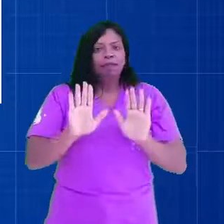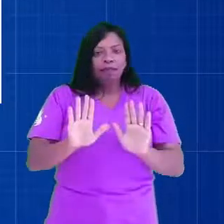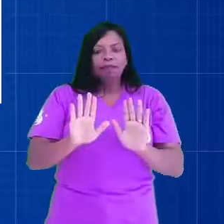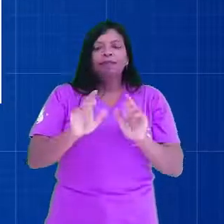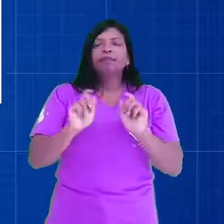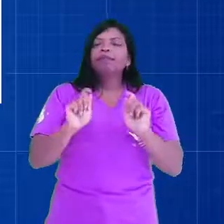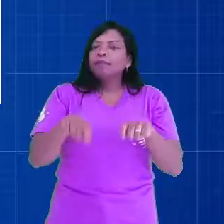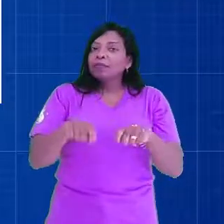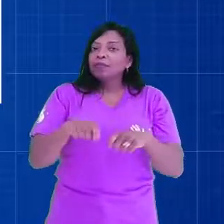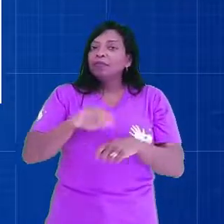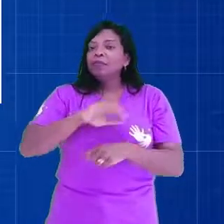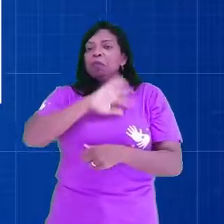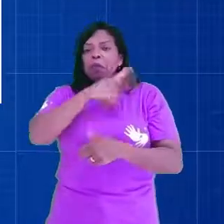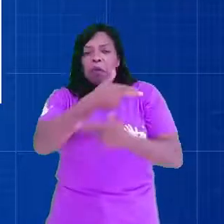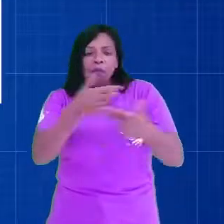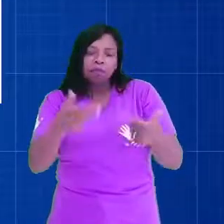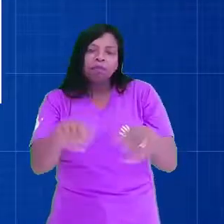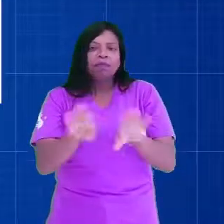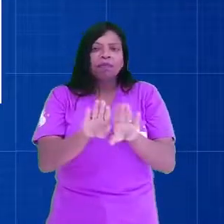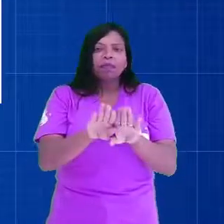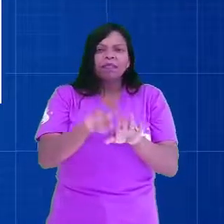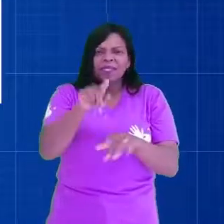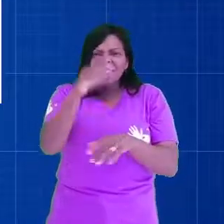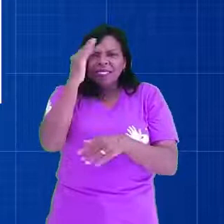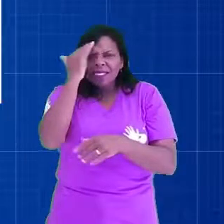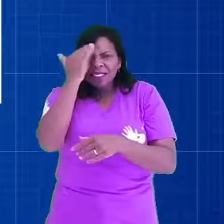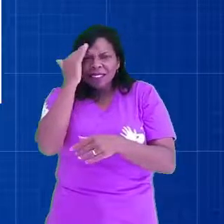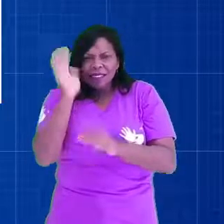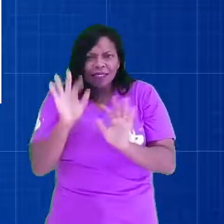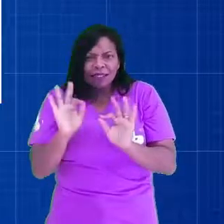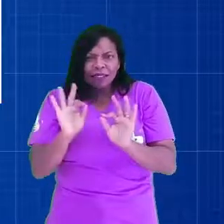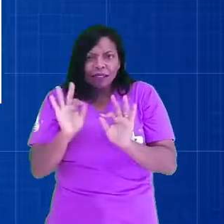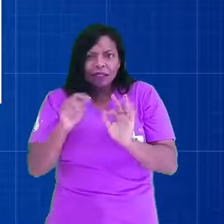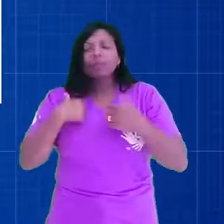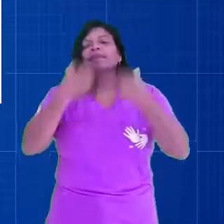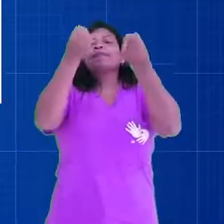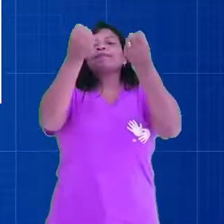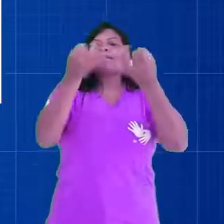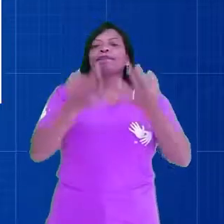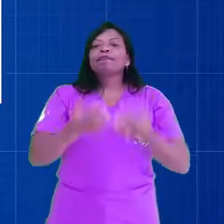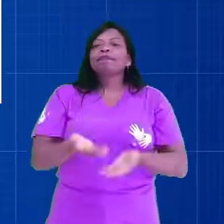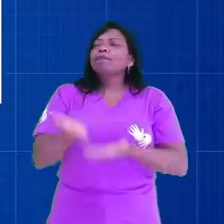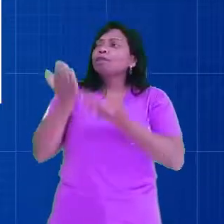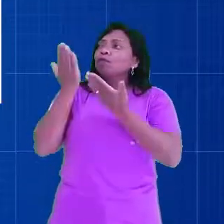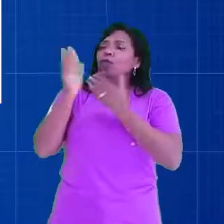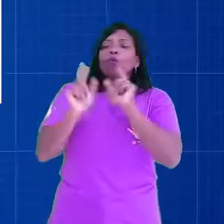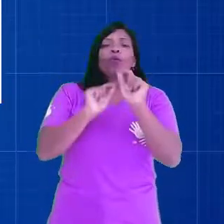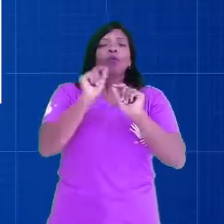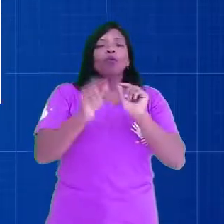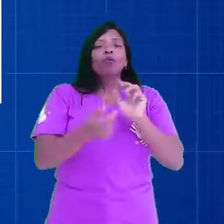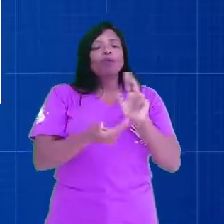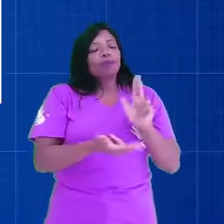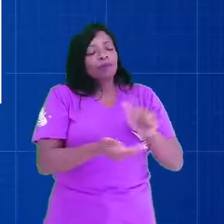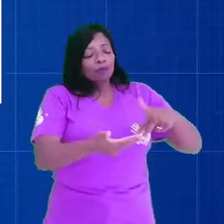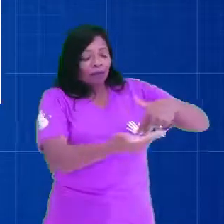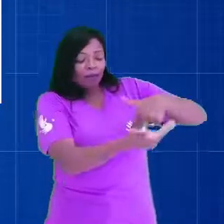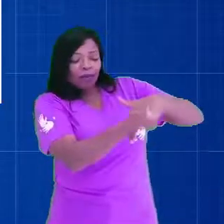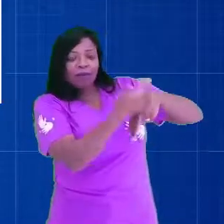coisa? Deixa que eu já explico. Olha só o que é a silhueta. São